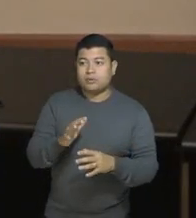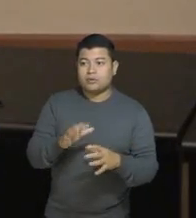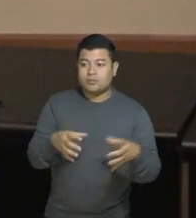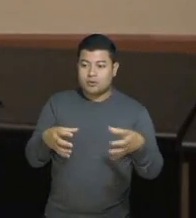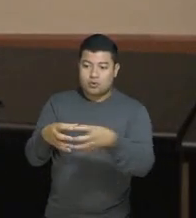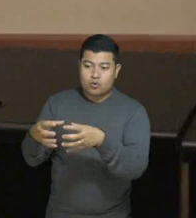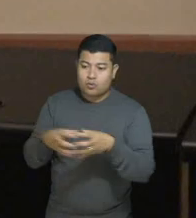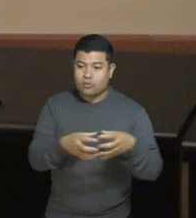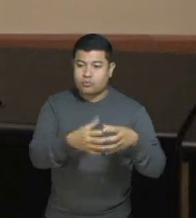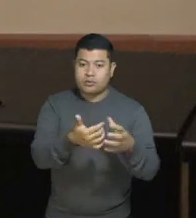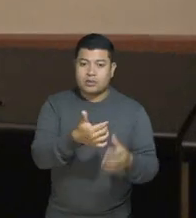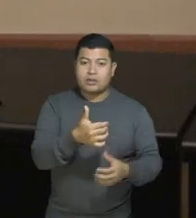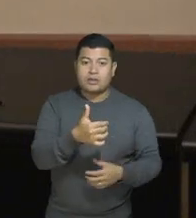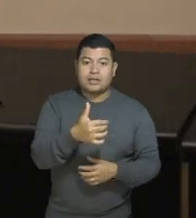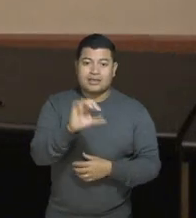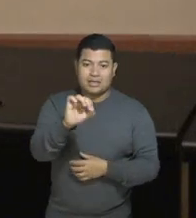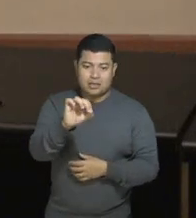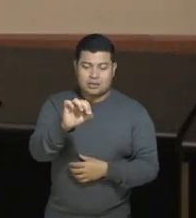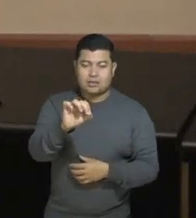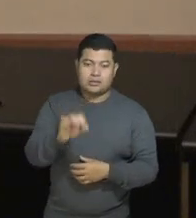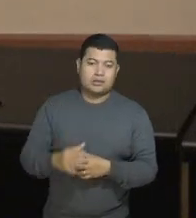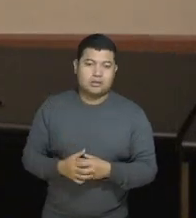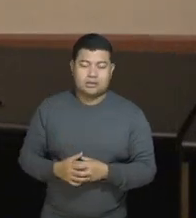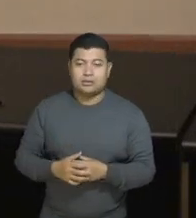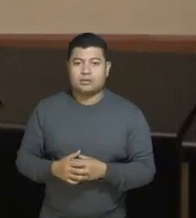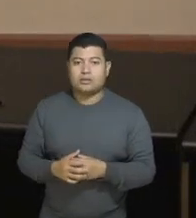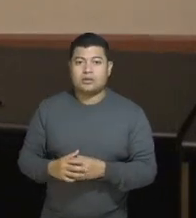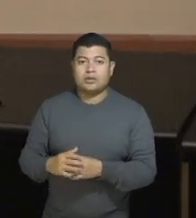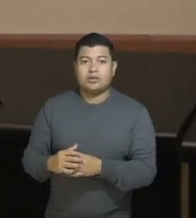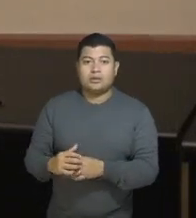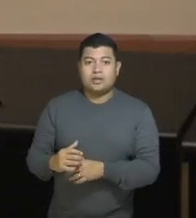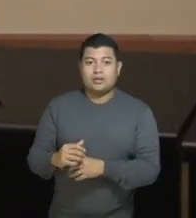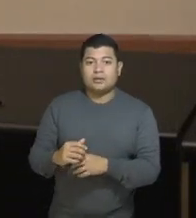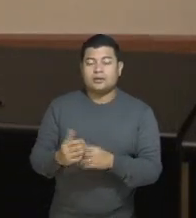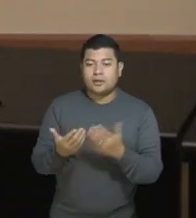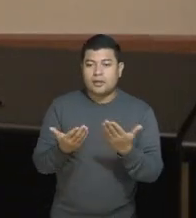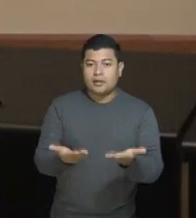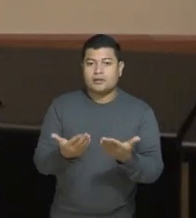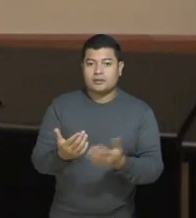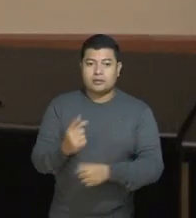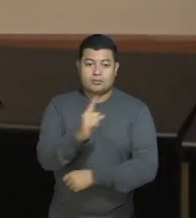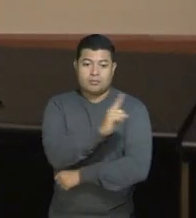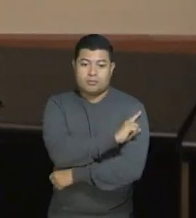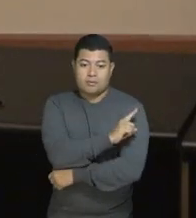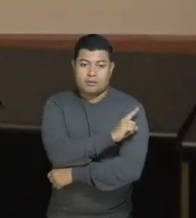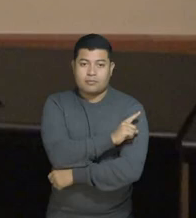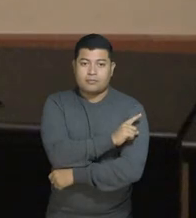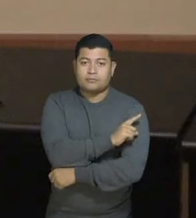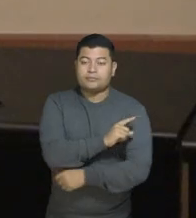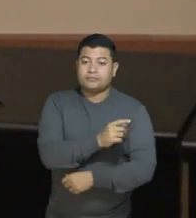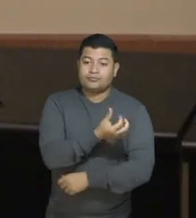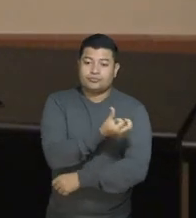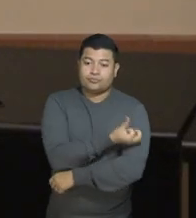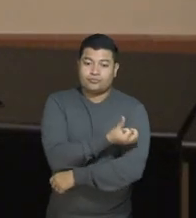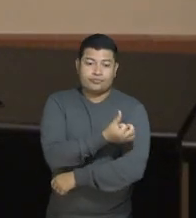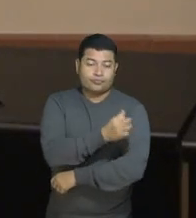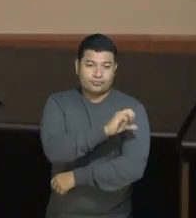primeiro ano do ensino fundamental. A gente aplicou vários testes do processamento fonológico, de